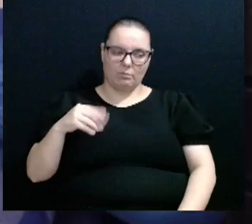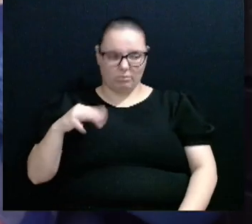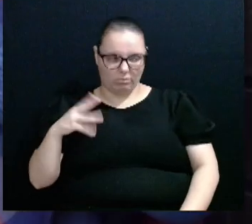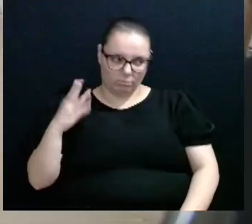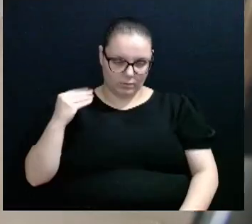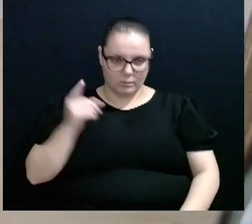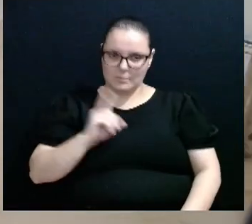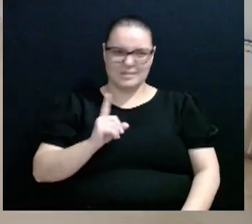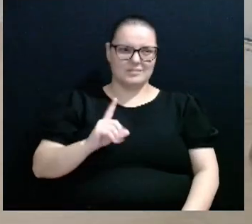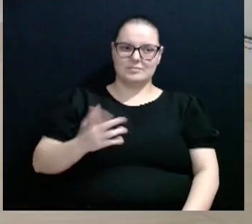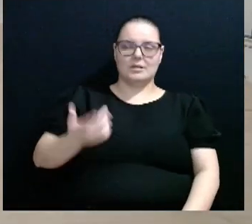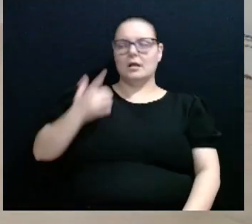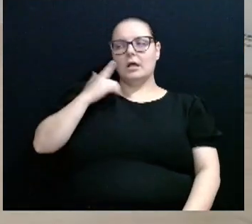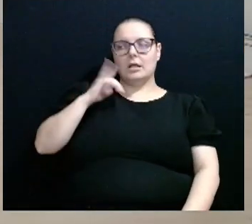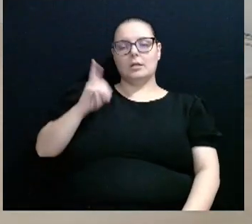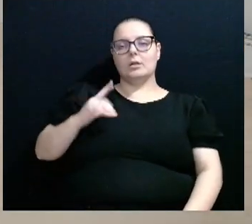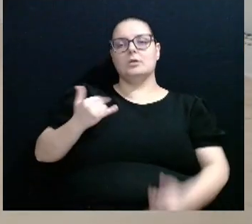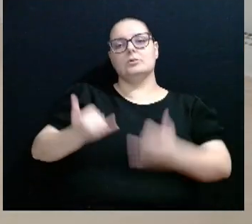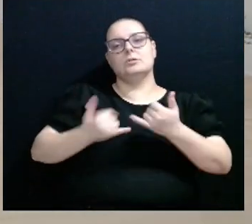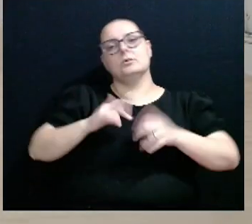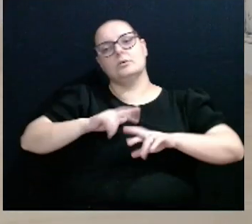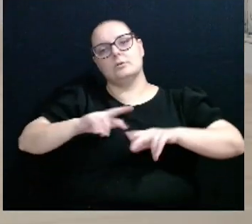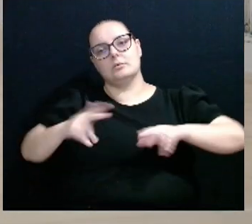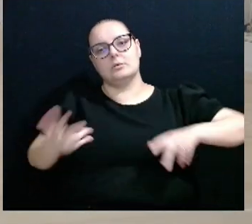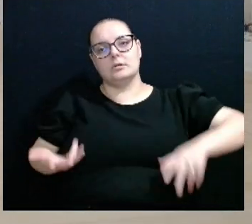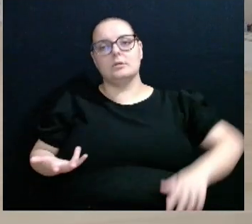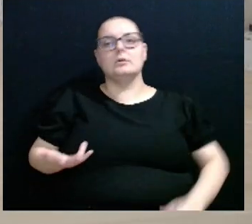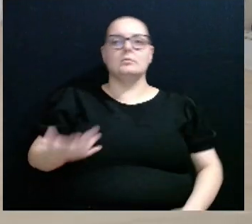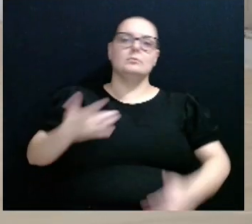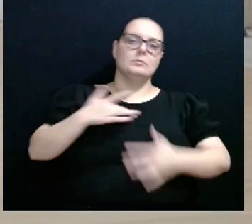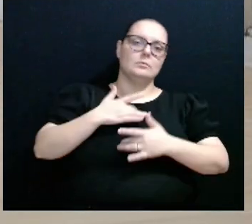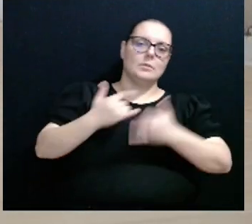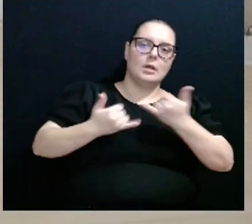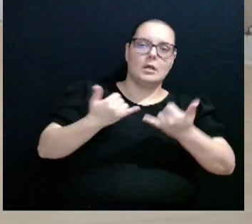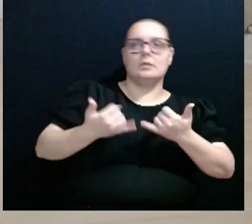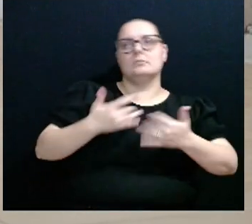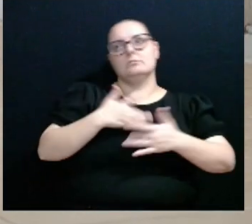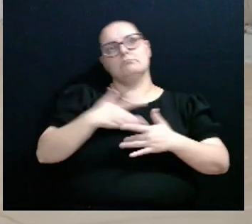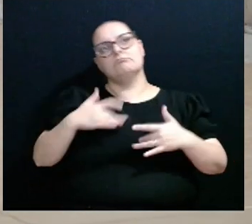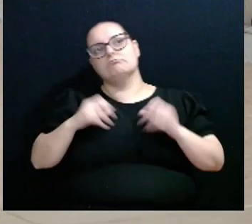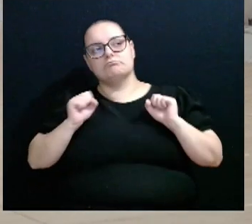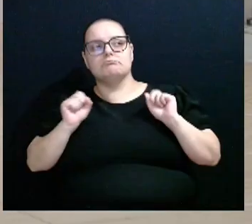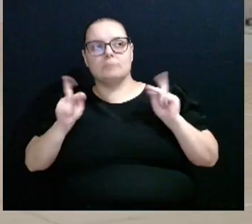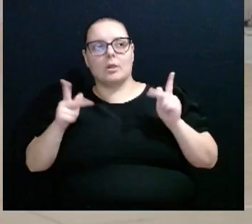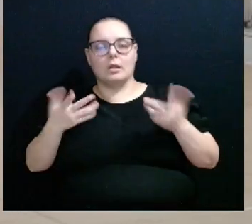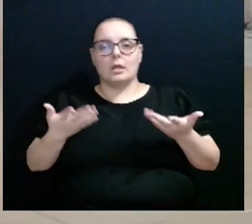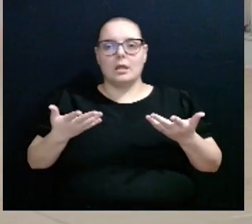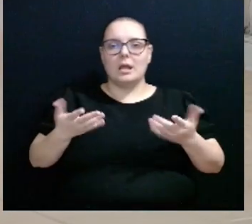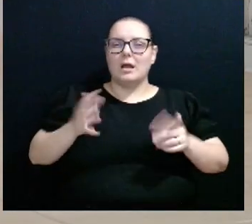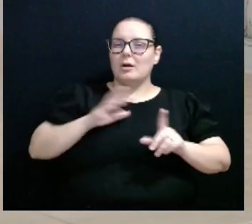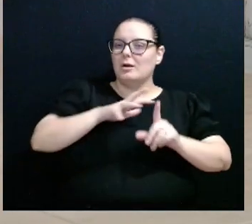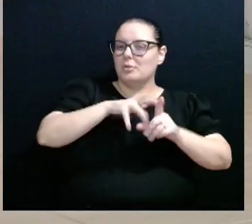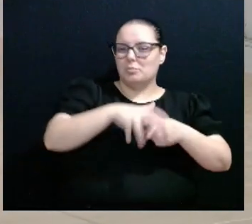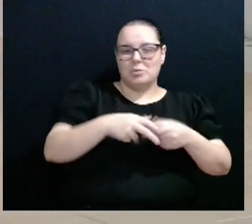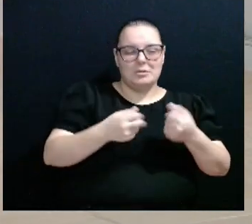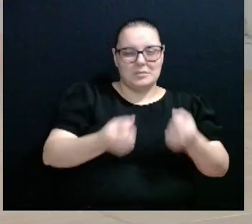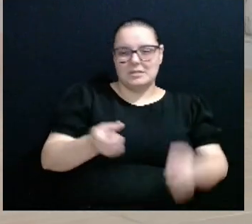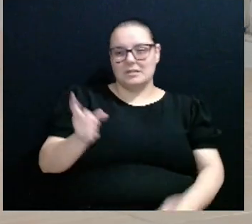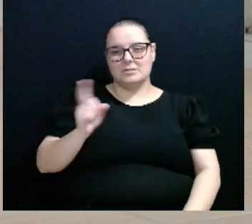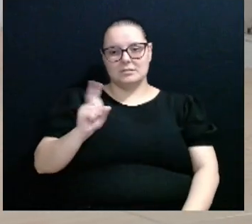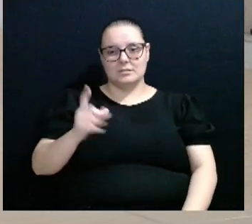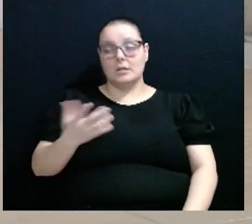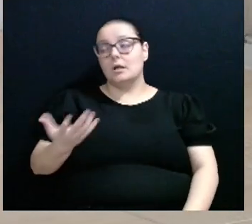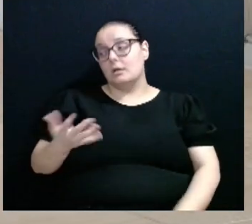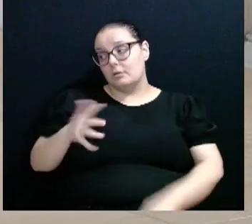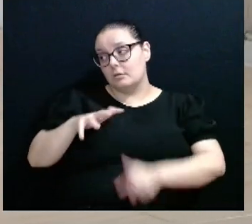Claro, Uhum, brincadeira sadia, todo mundo faz, é uhum, diferente, mas bullying é. pesado já. Não é um mimimi porque